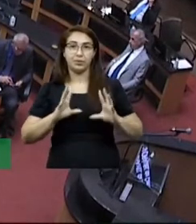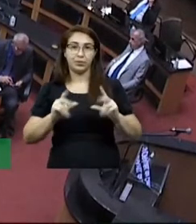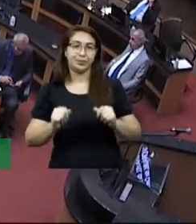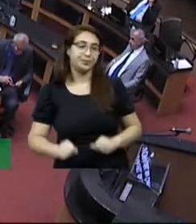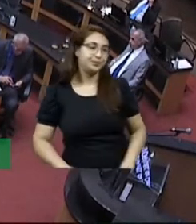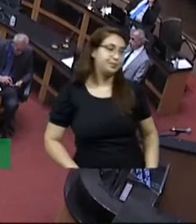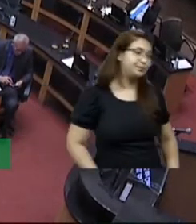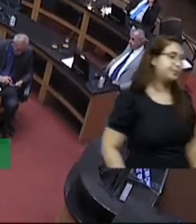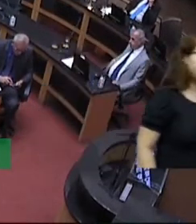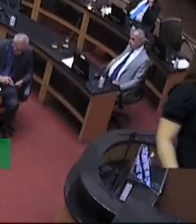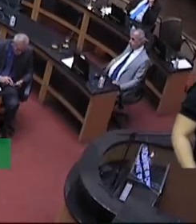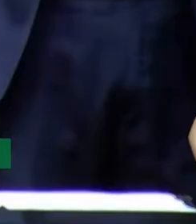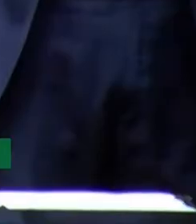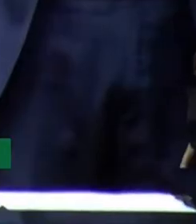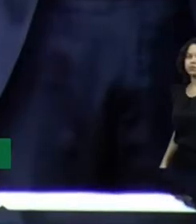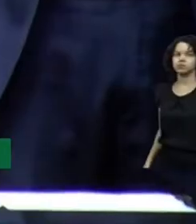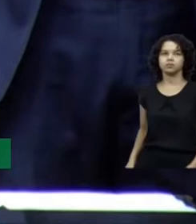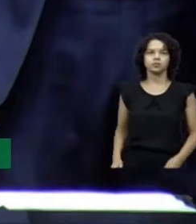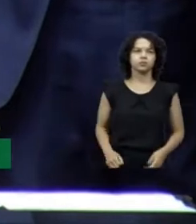aprovado.